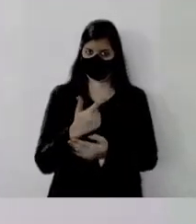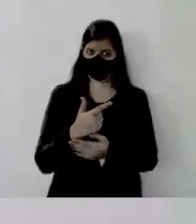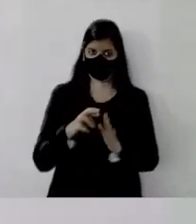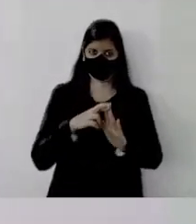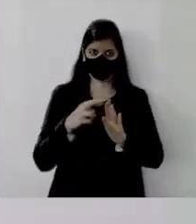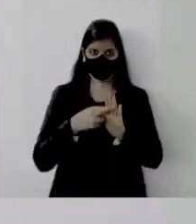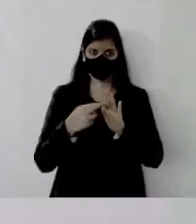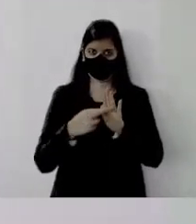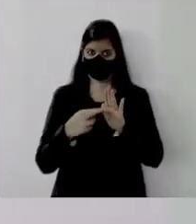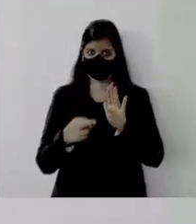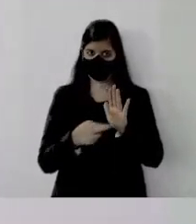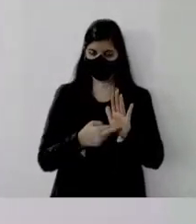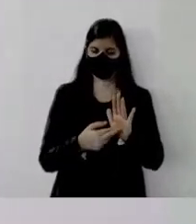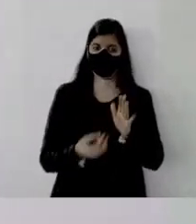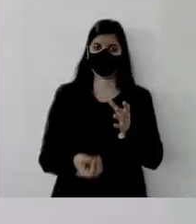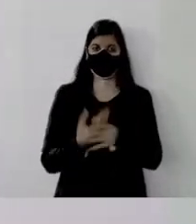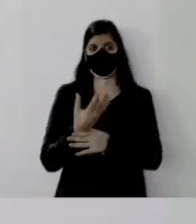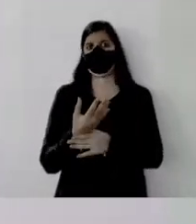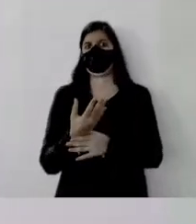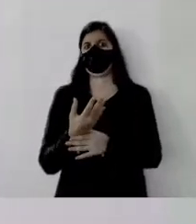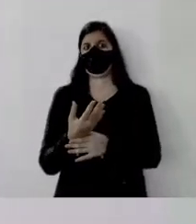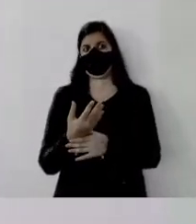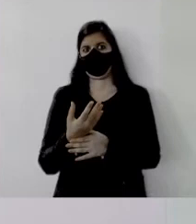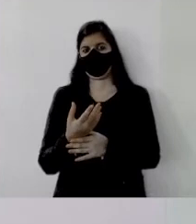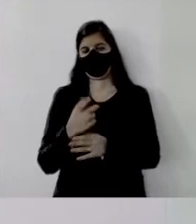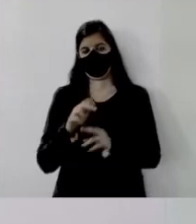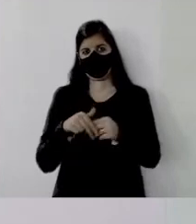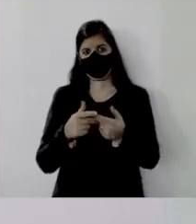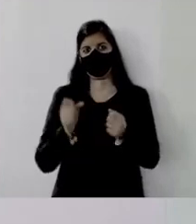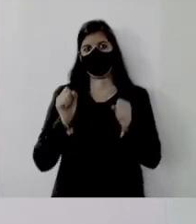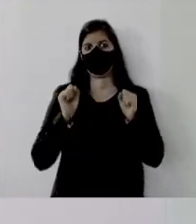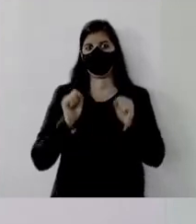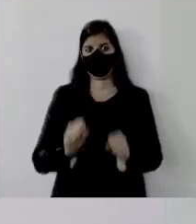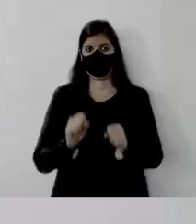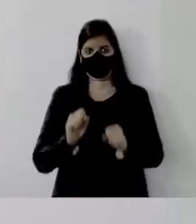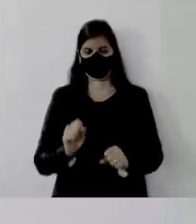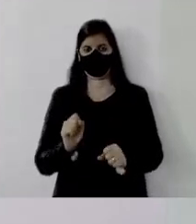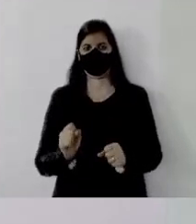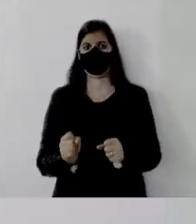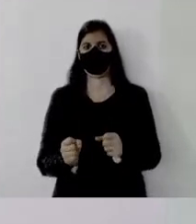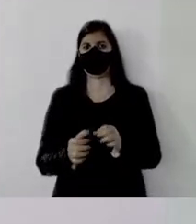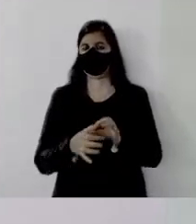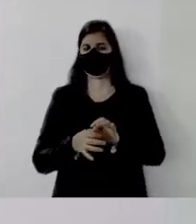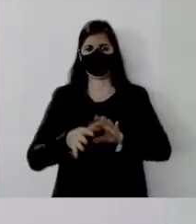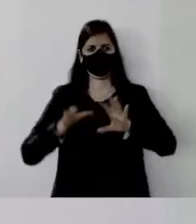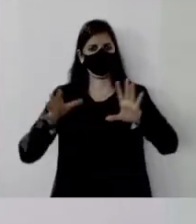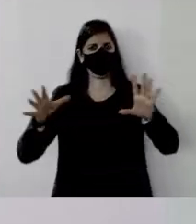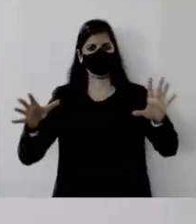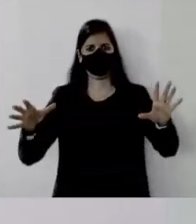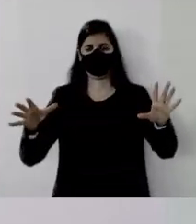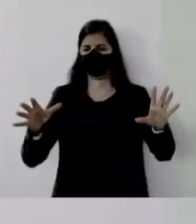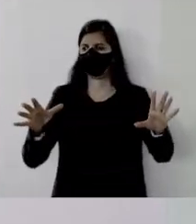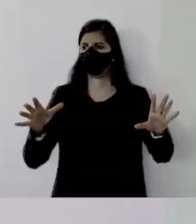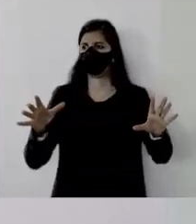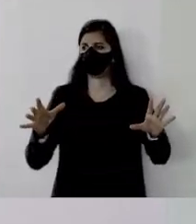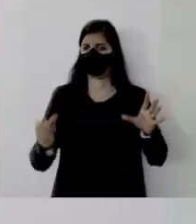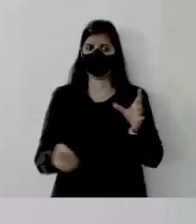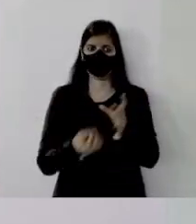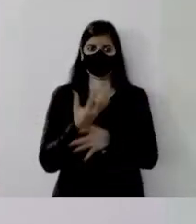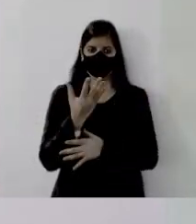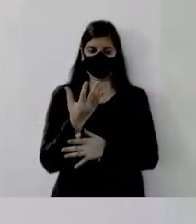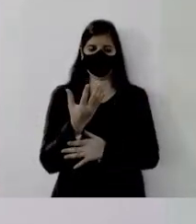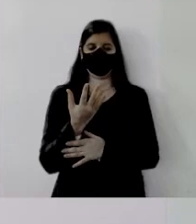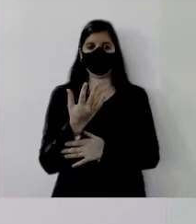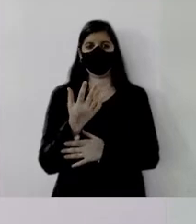regra específica para a construção das abas. Então, você pode construir aleatoriamente de uma forma